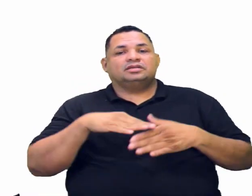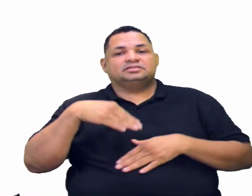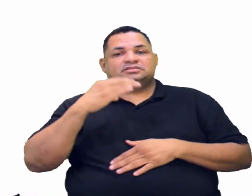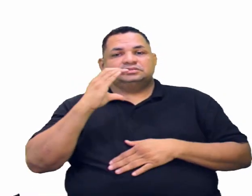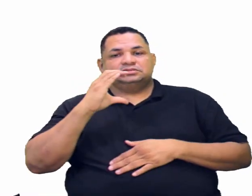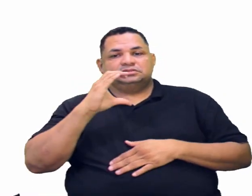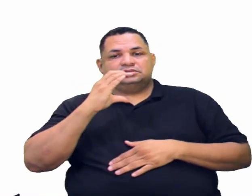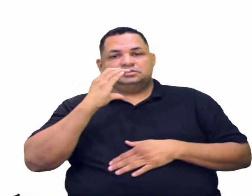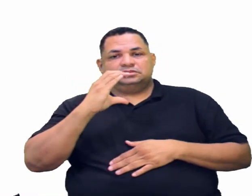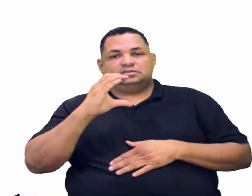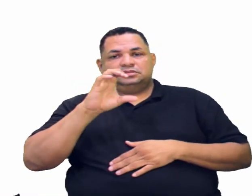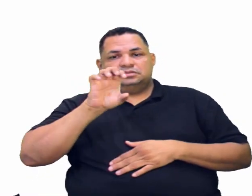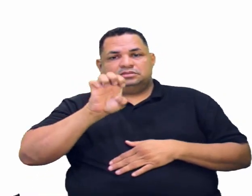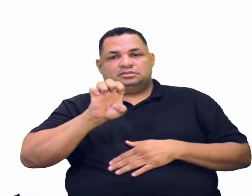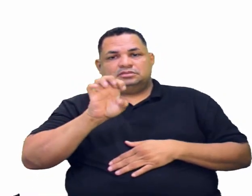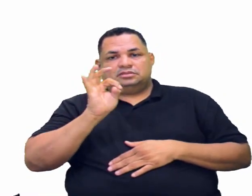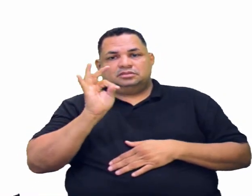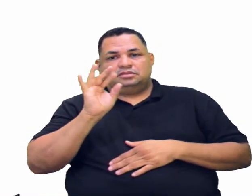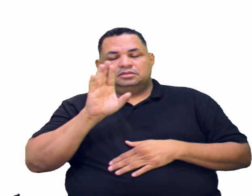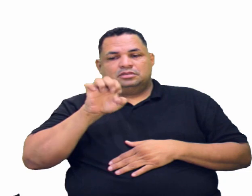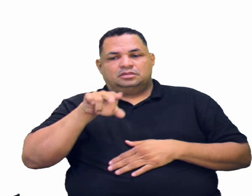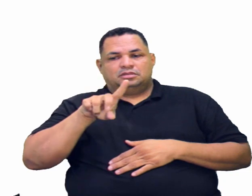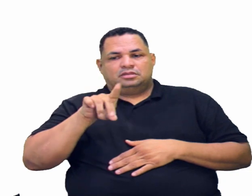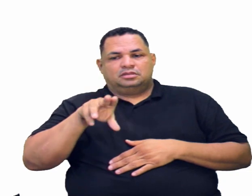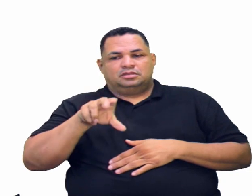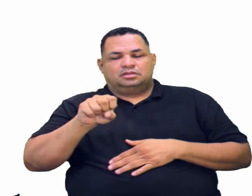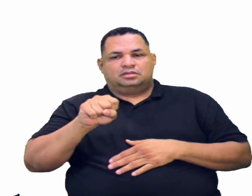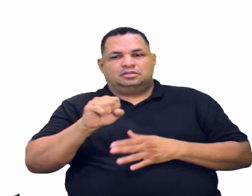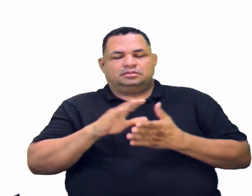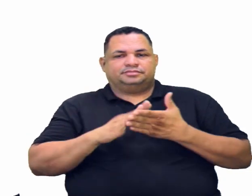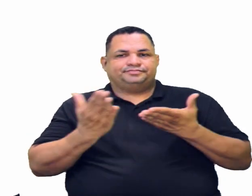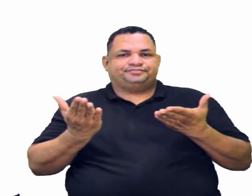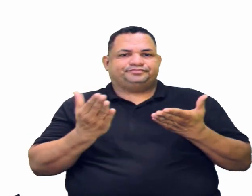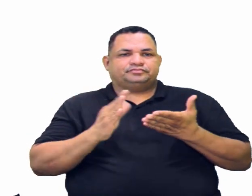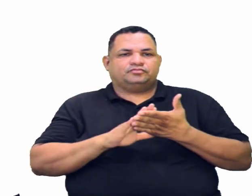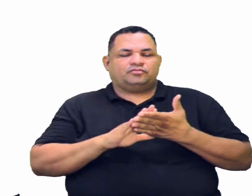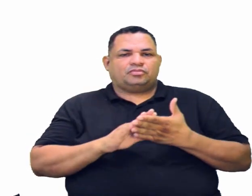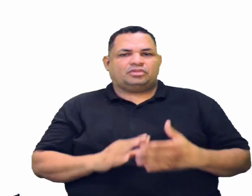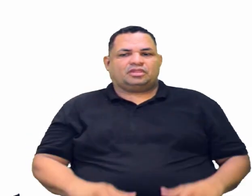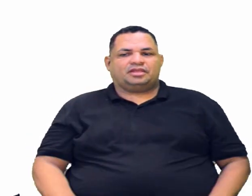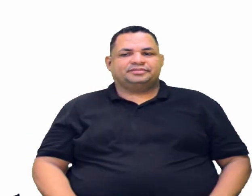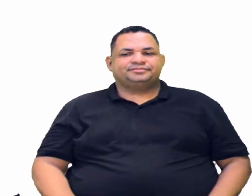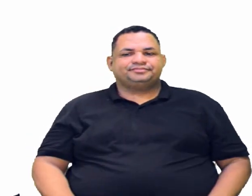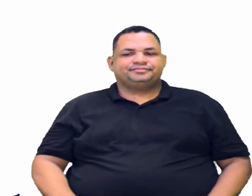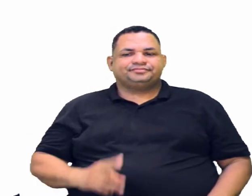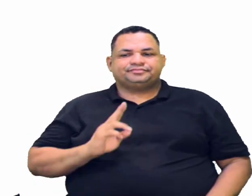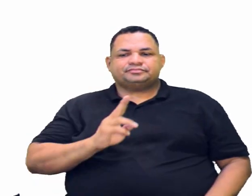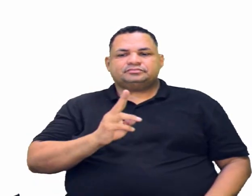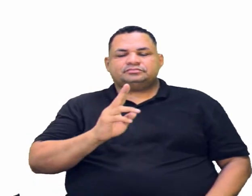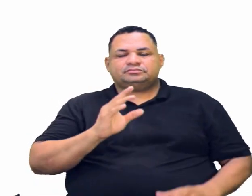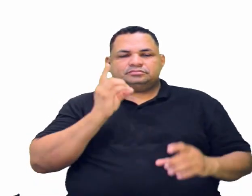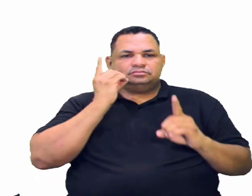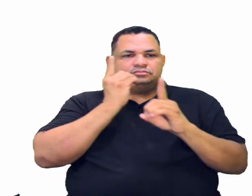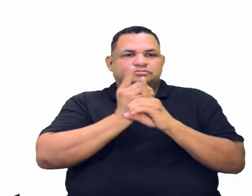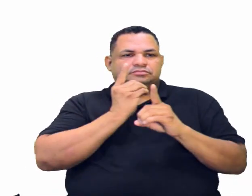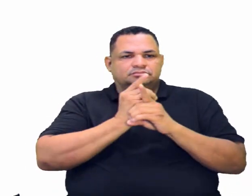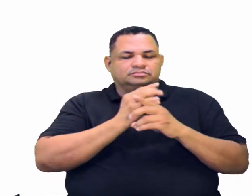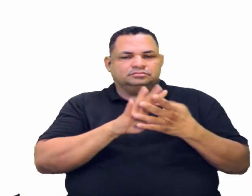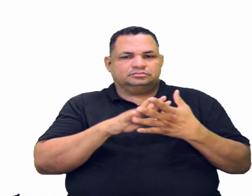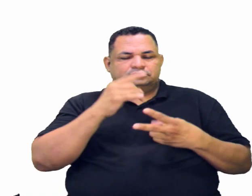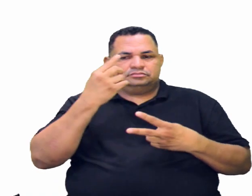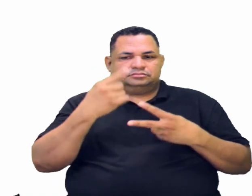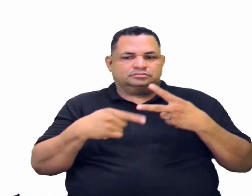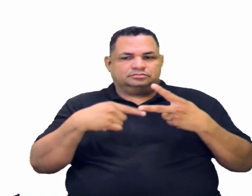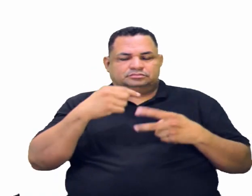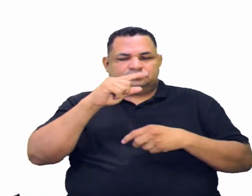cetonas, elas são elementos onde a nossa, compostos onde a nossa carbonila sempre vai se encontrar entre dois